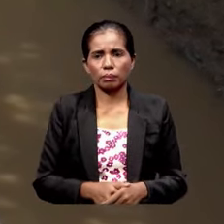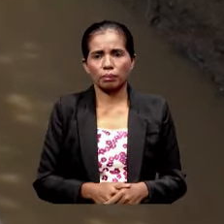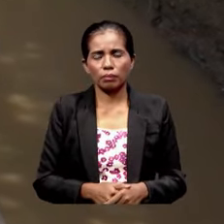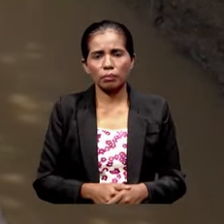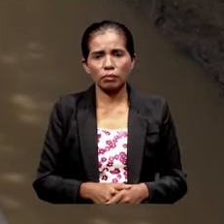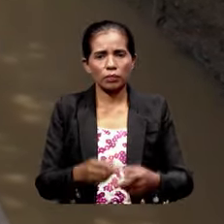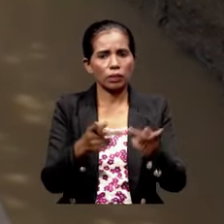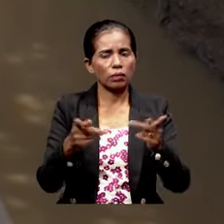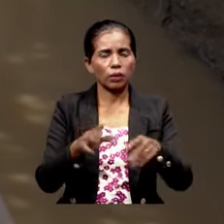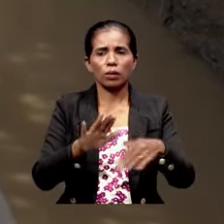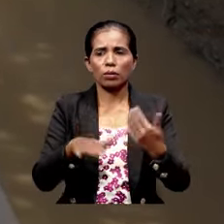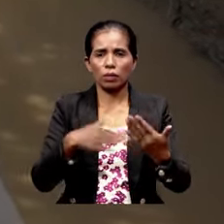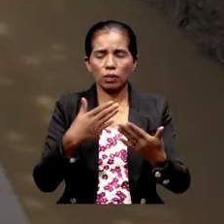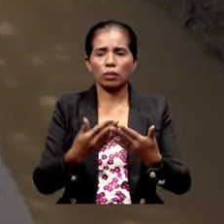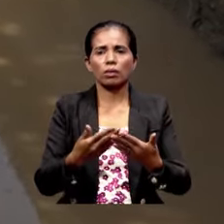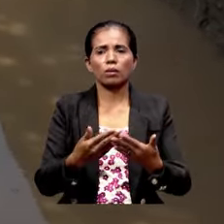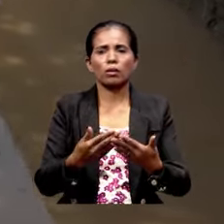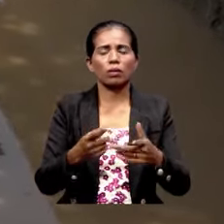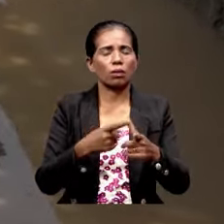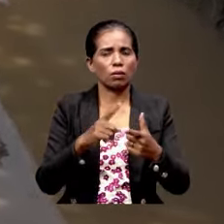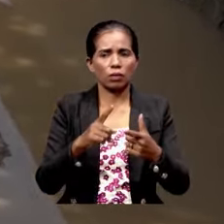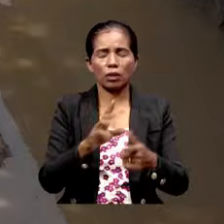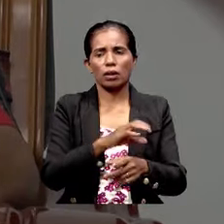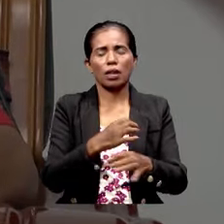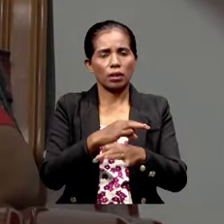área do tudo e tem para manutenção lá um dia